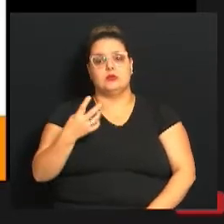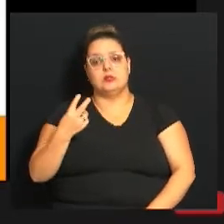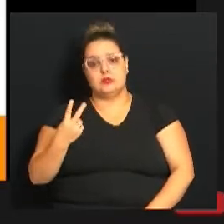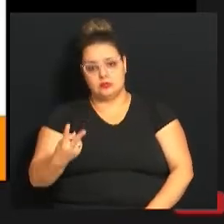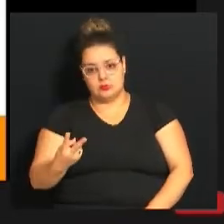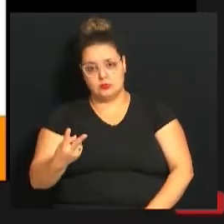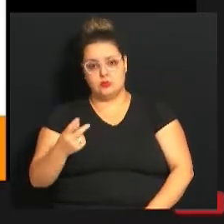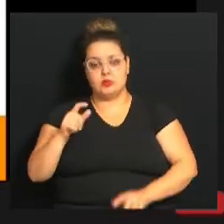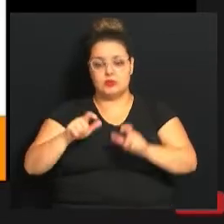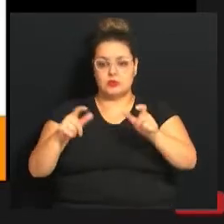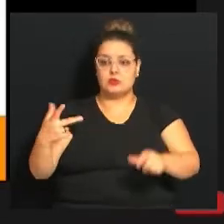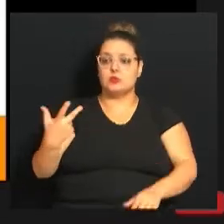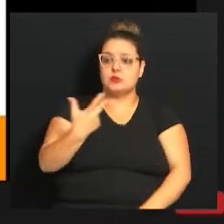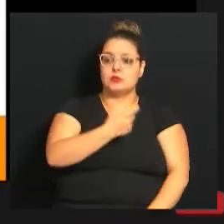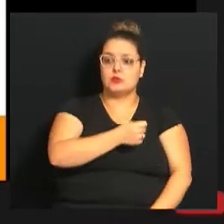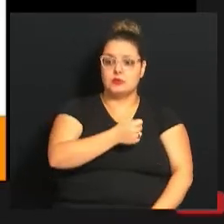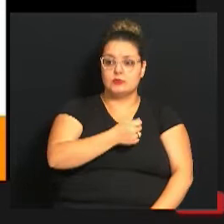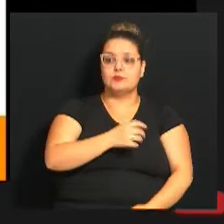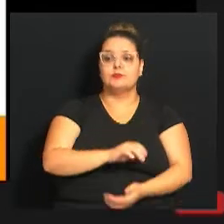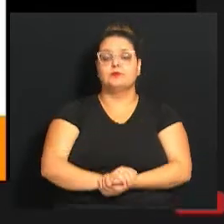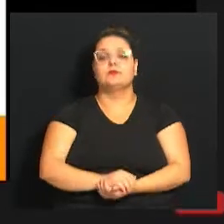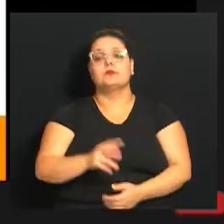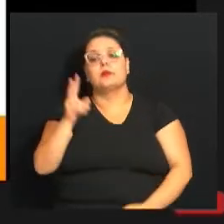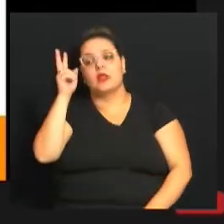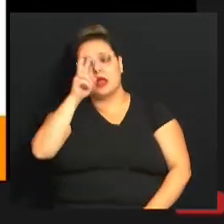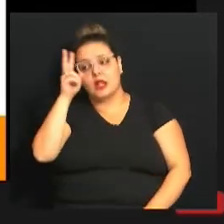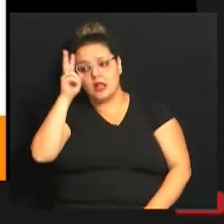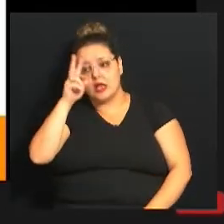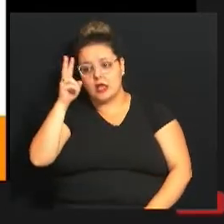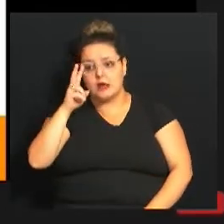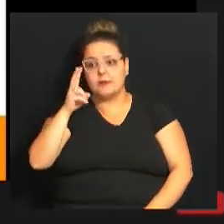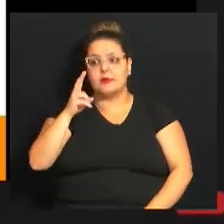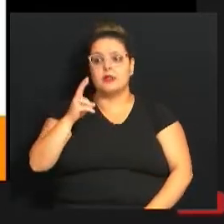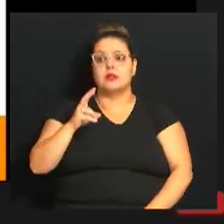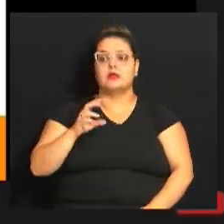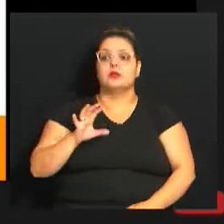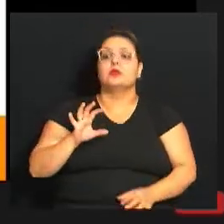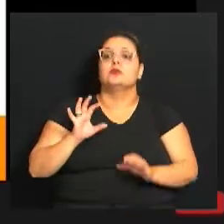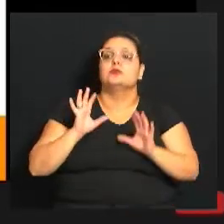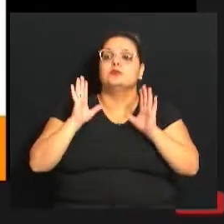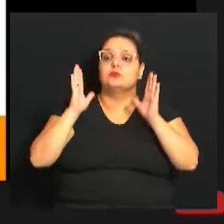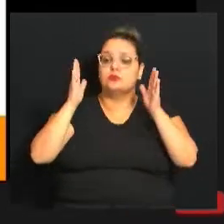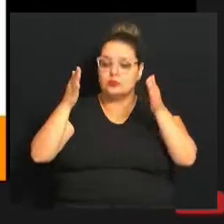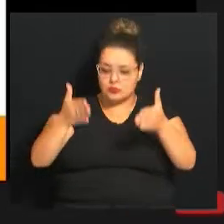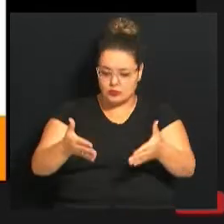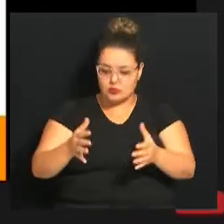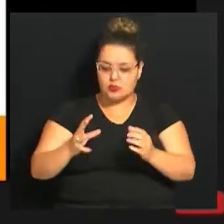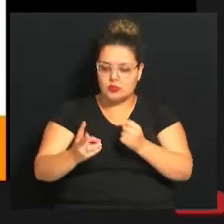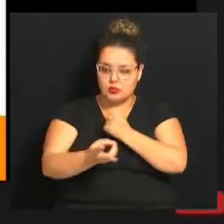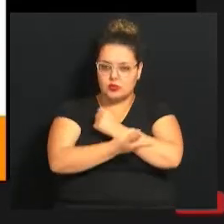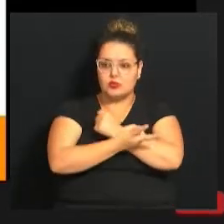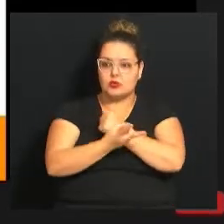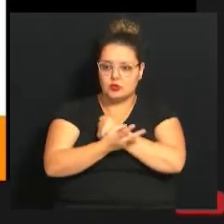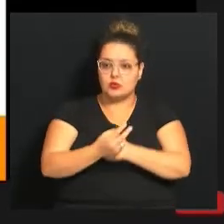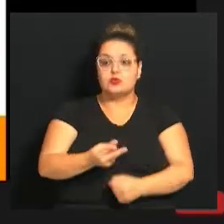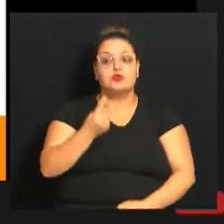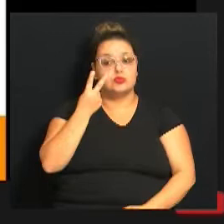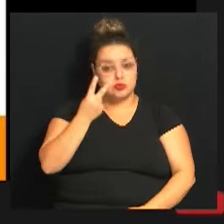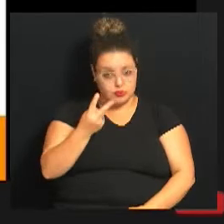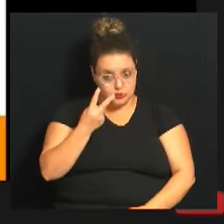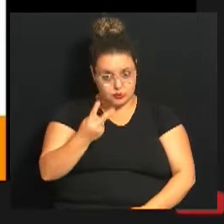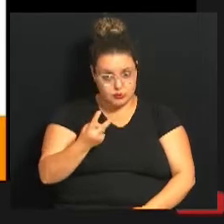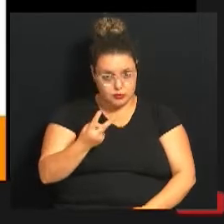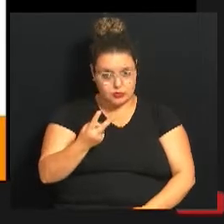999.242 pessoas. A gente lembra que o ciclo da proteção precisa pelo menos de 2 doses.